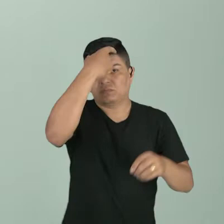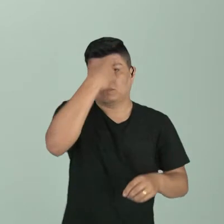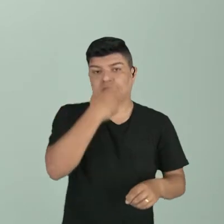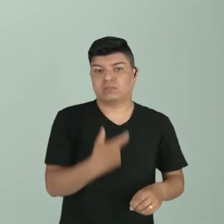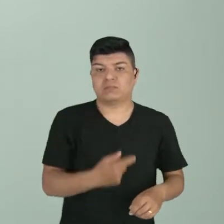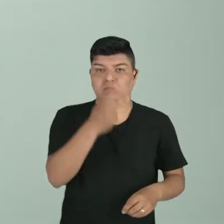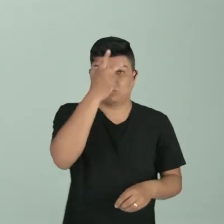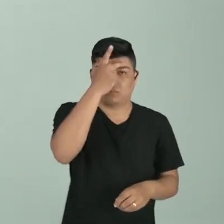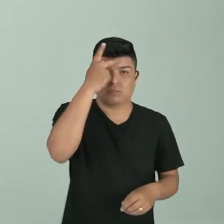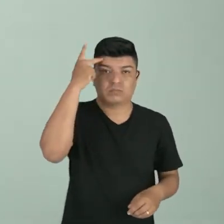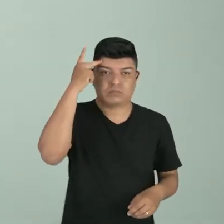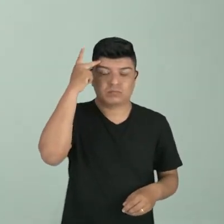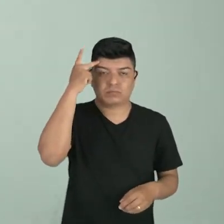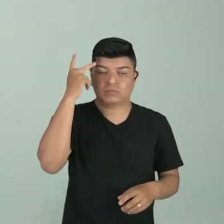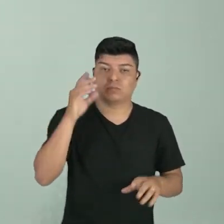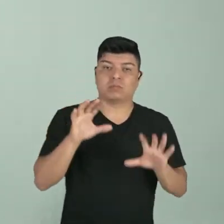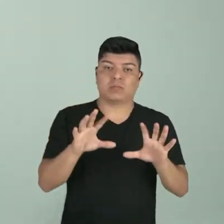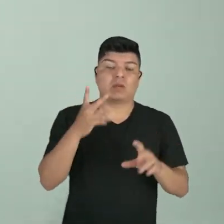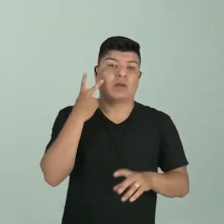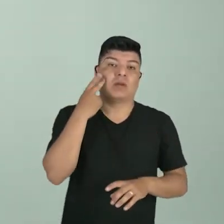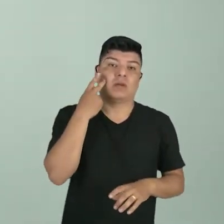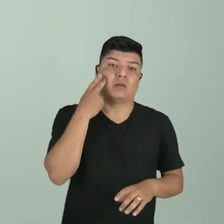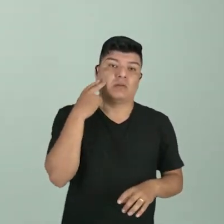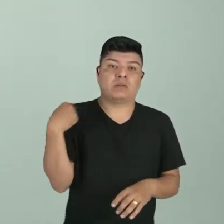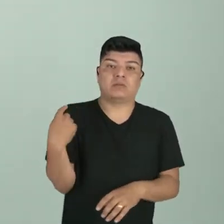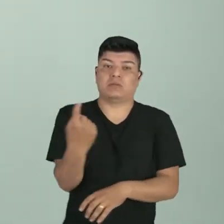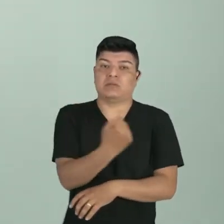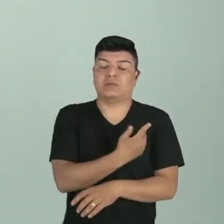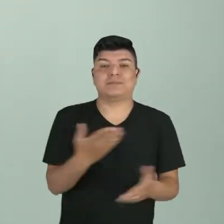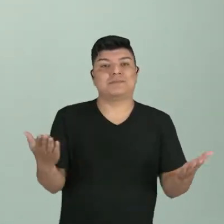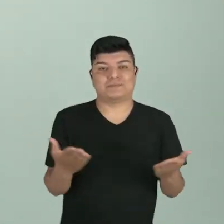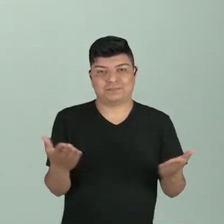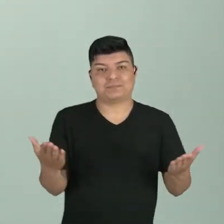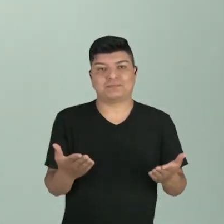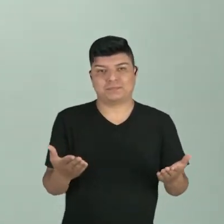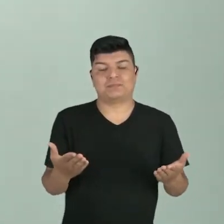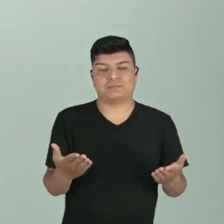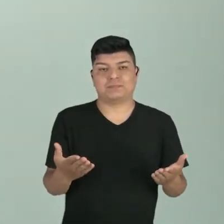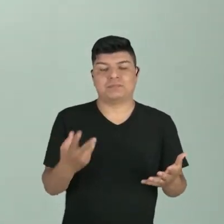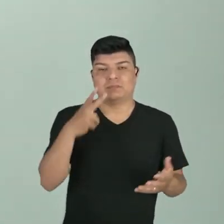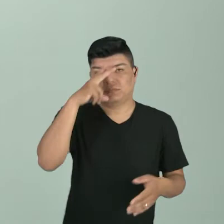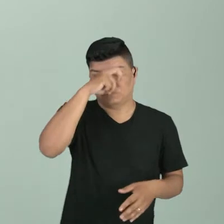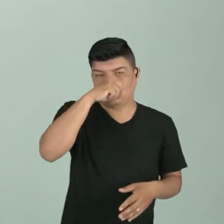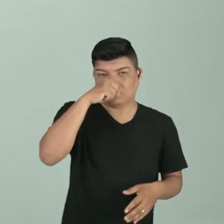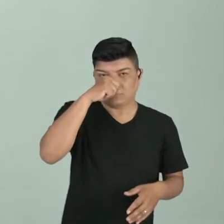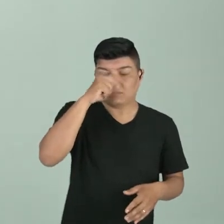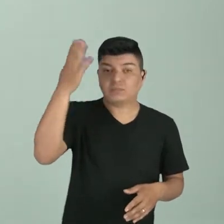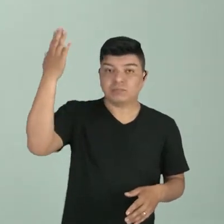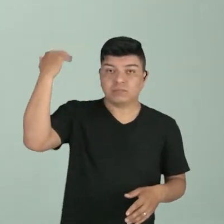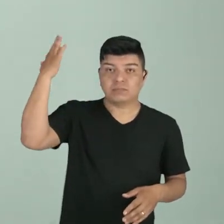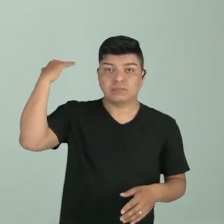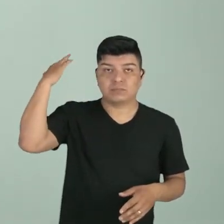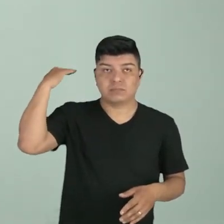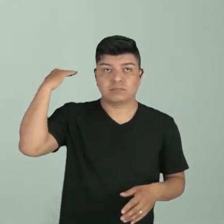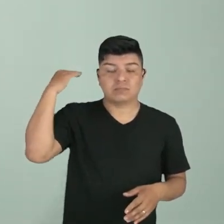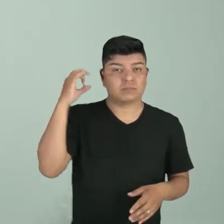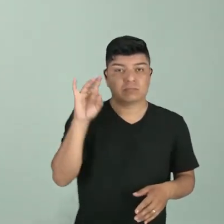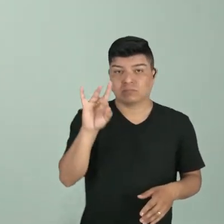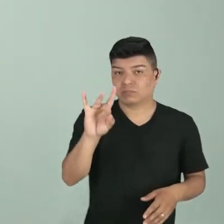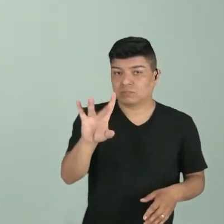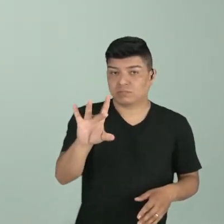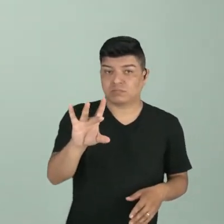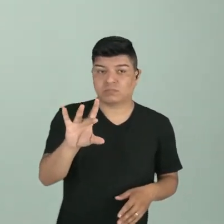uma pessoa, algo que é comum em nossa atualidade. O poder, àquela época, ele estava